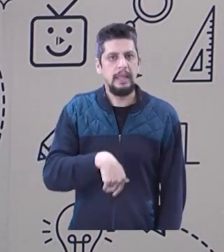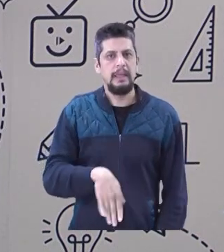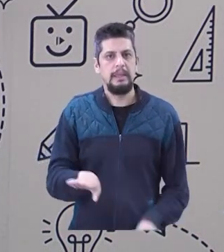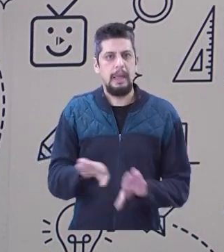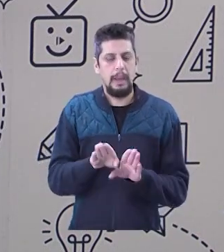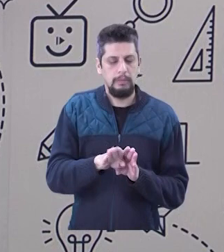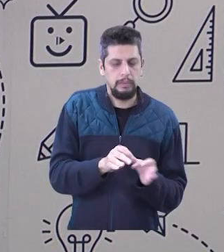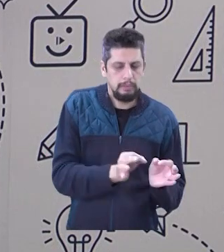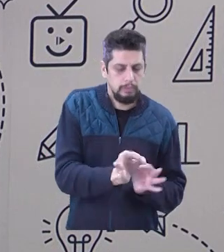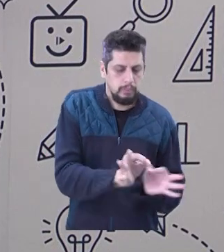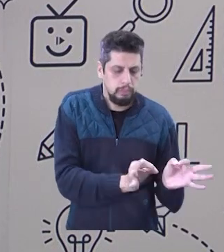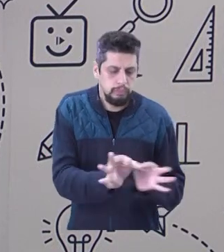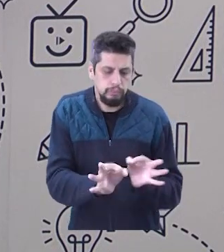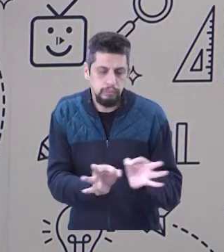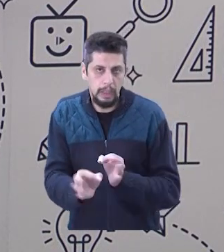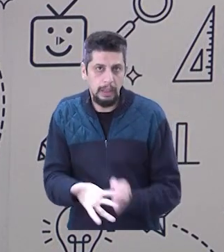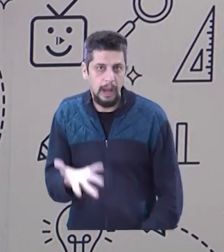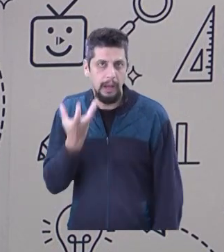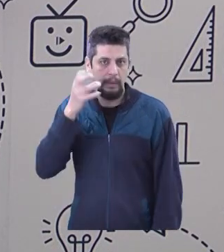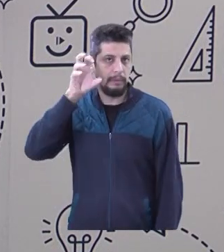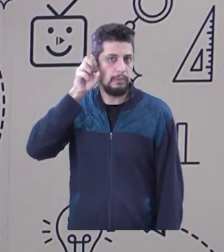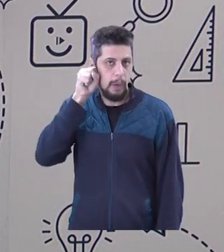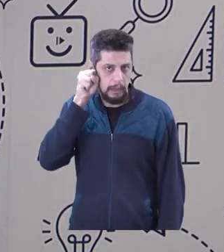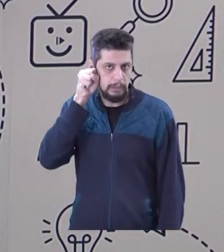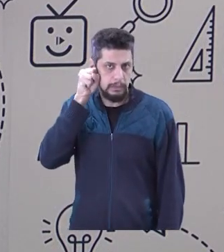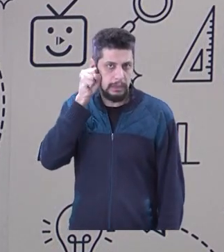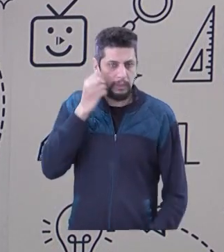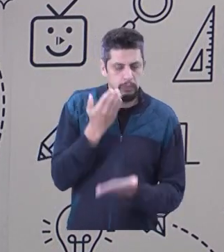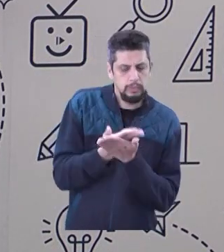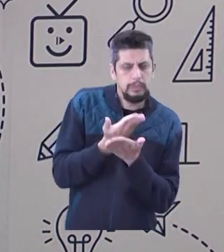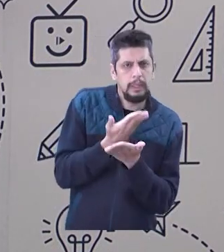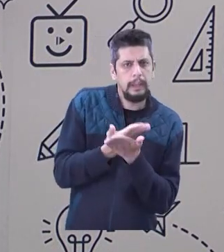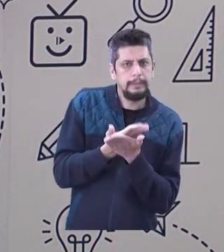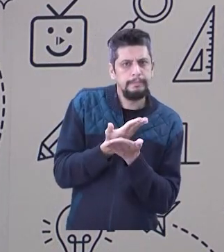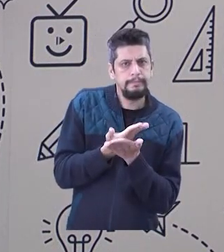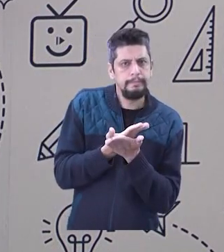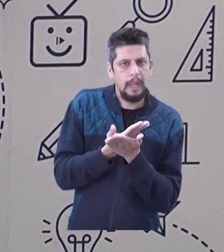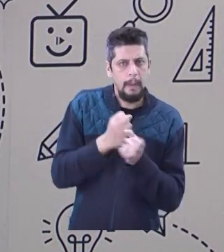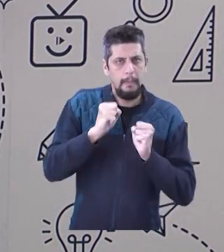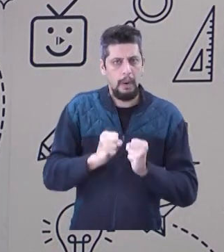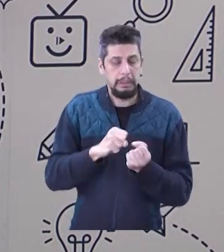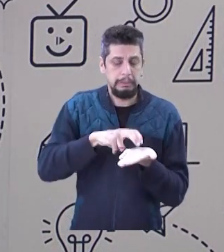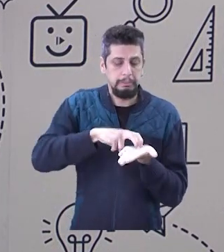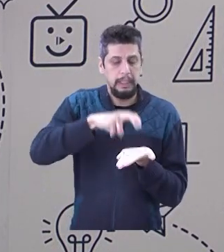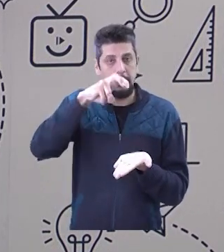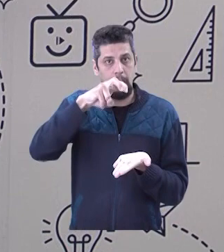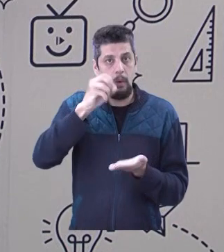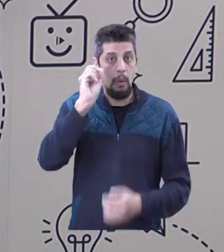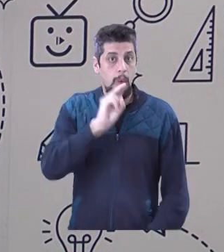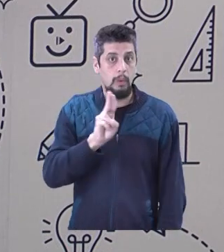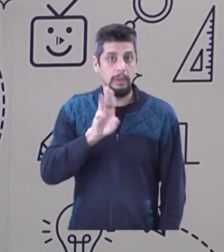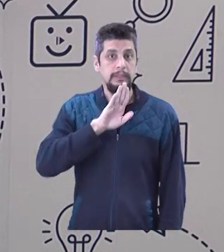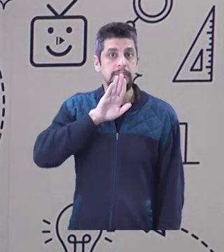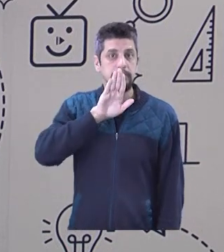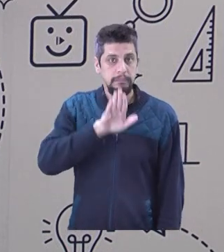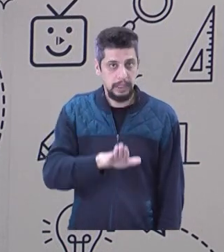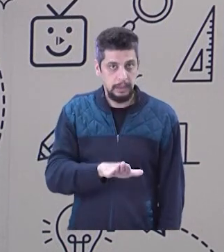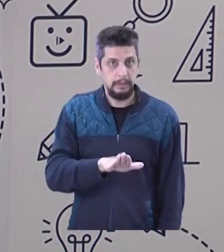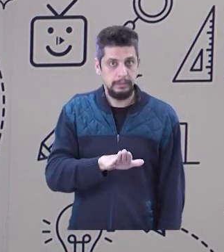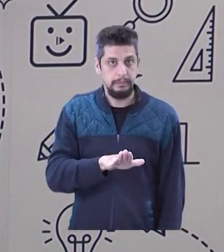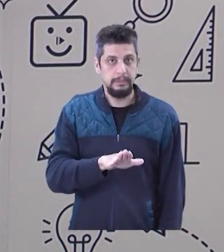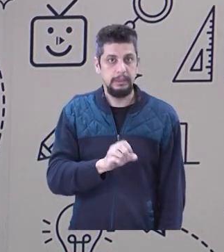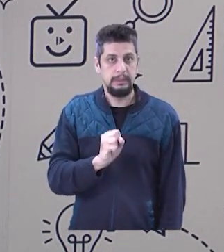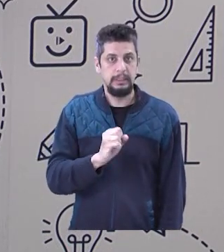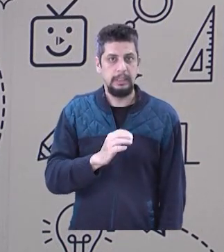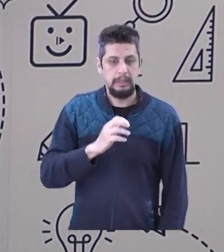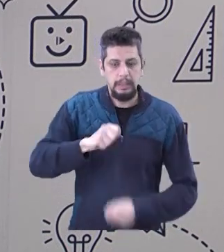A mesma coisa arrumar o quarto, né? Que mais? Estudar. Pode ser pela manhã ou à tarde. Ou à